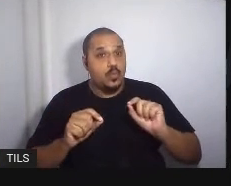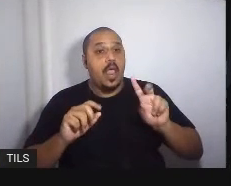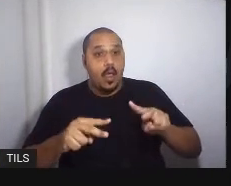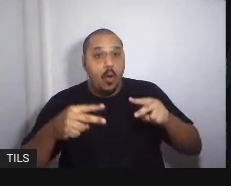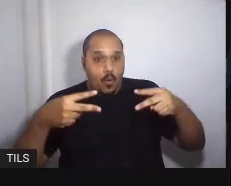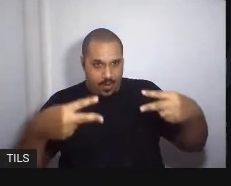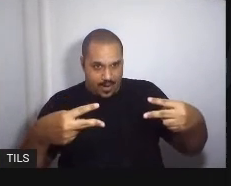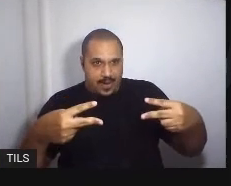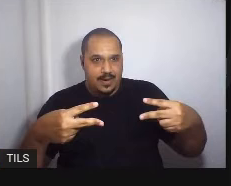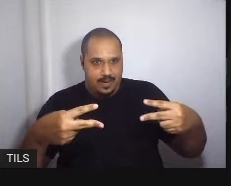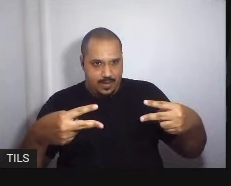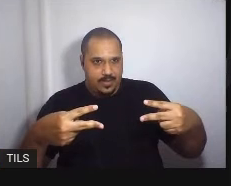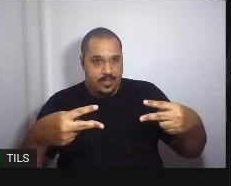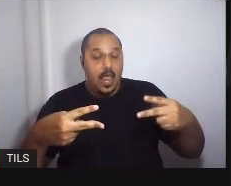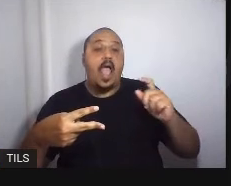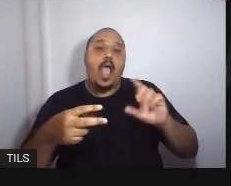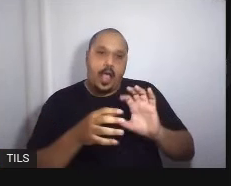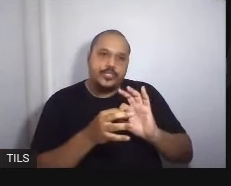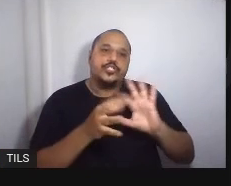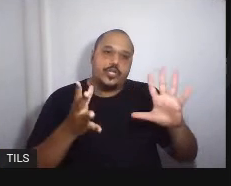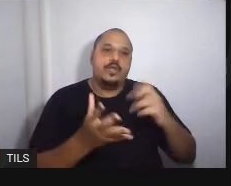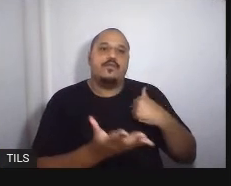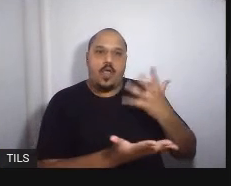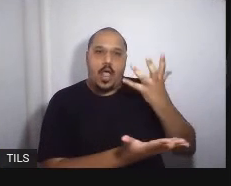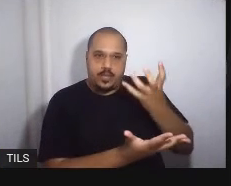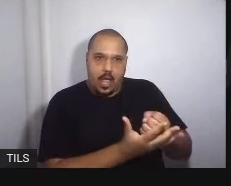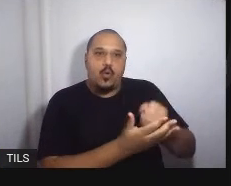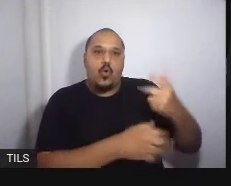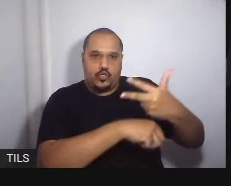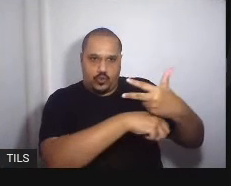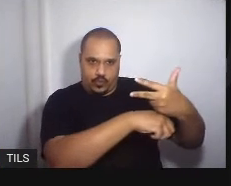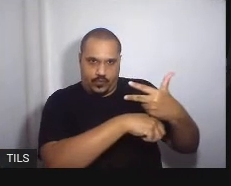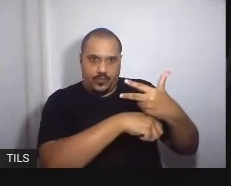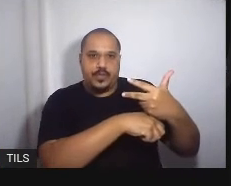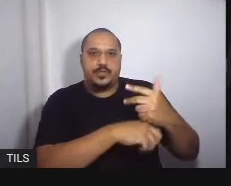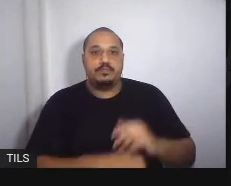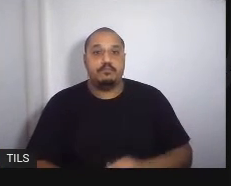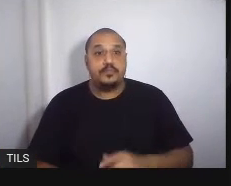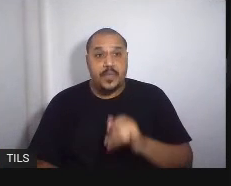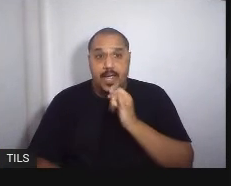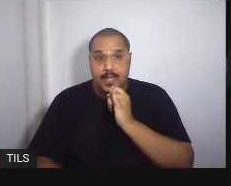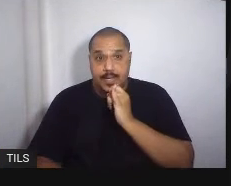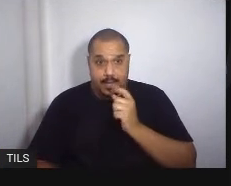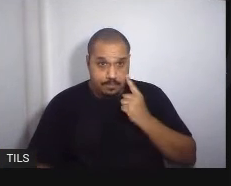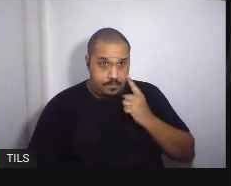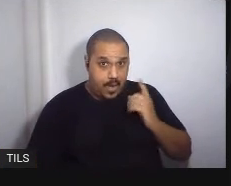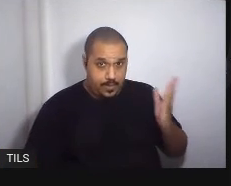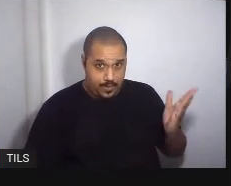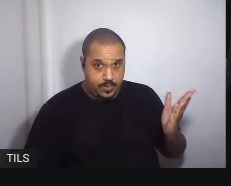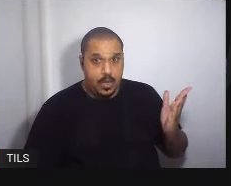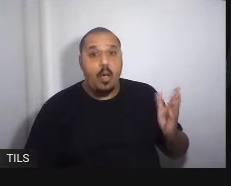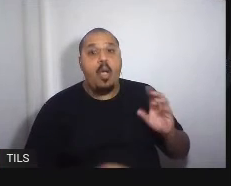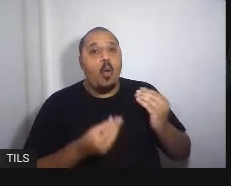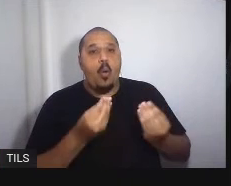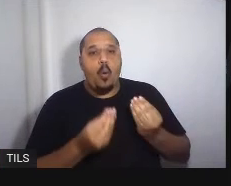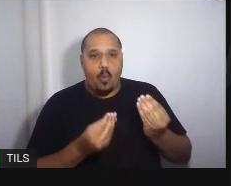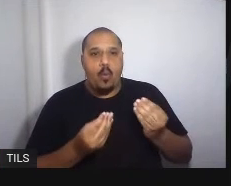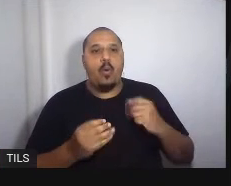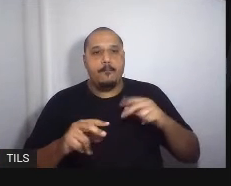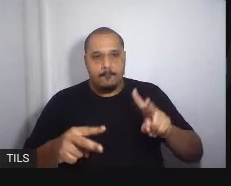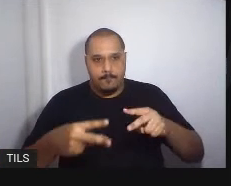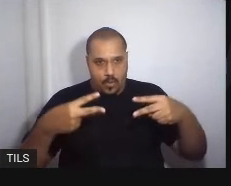com autorização para download. Aqui a gente botou um exemplo de como o link deve autorizar o download